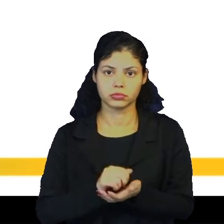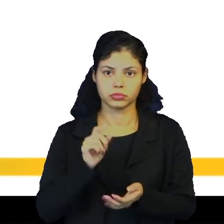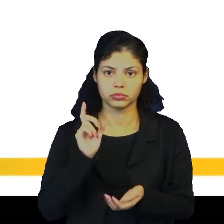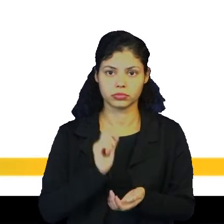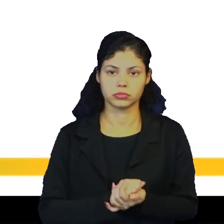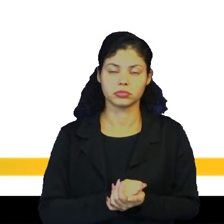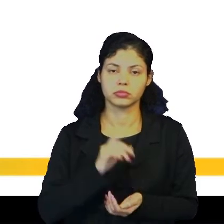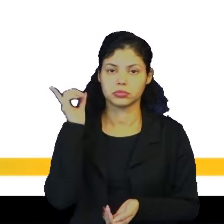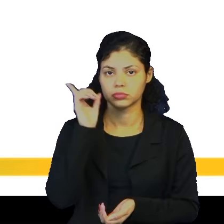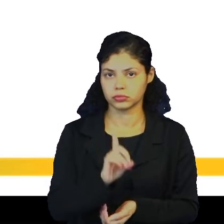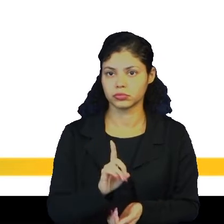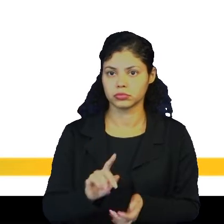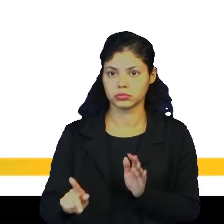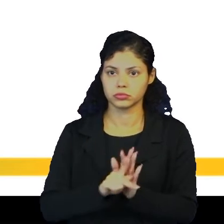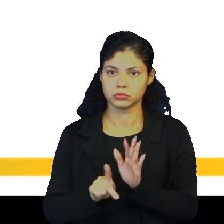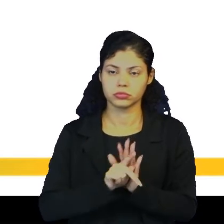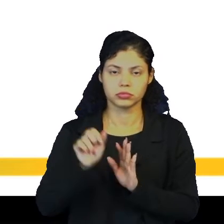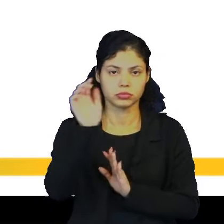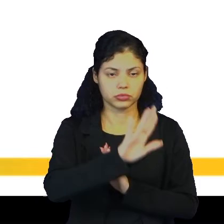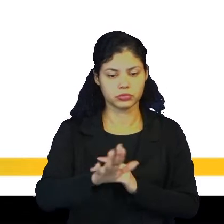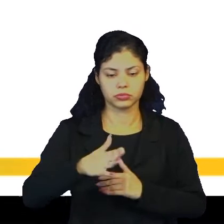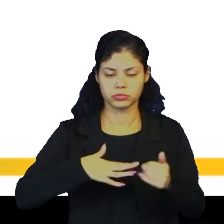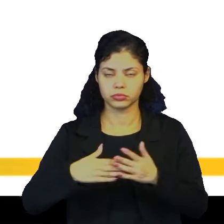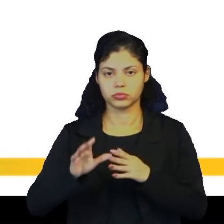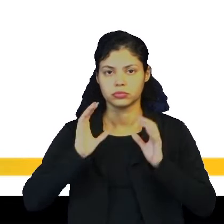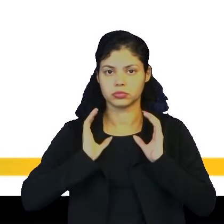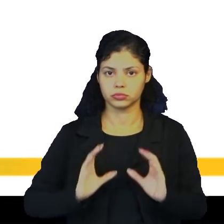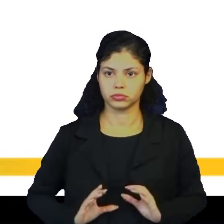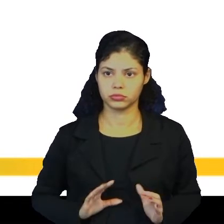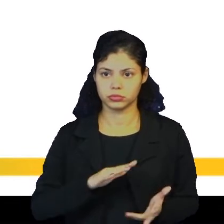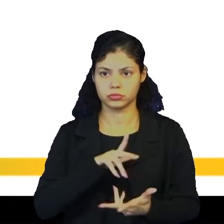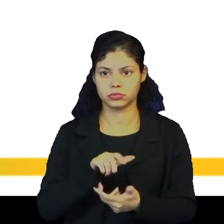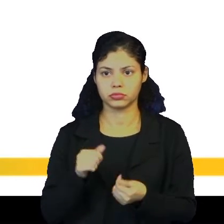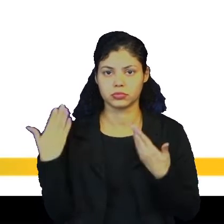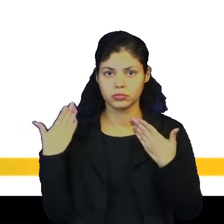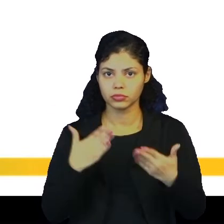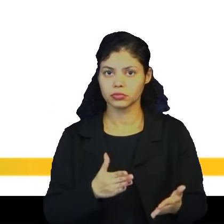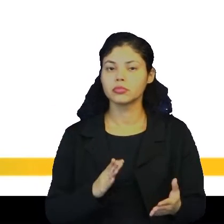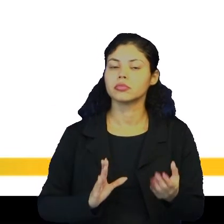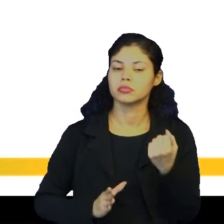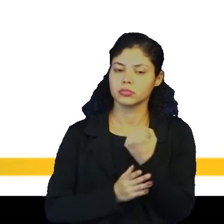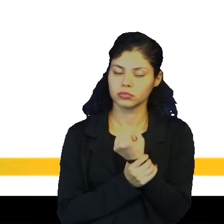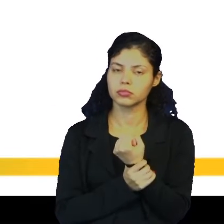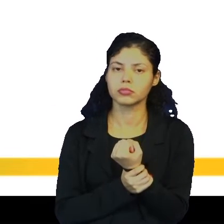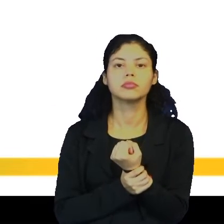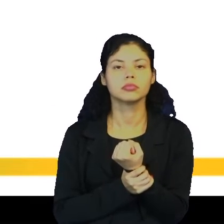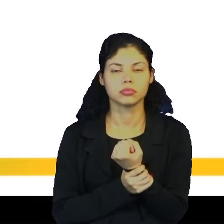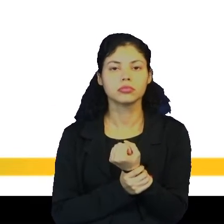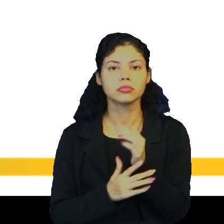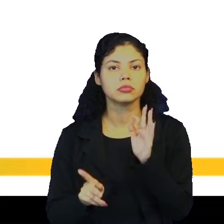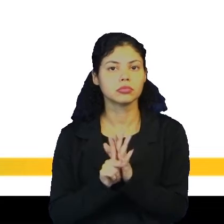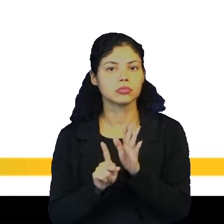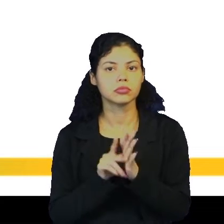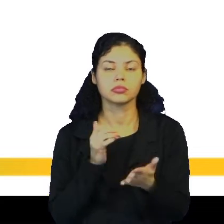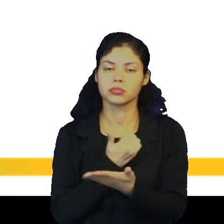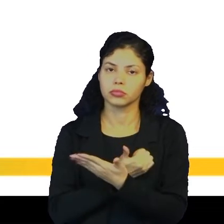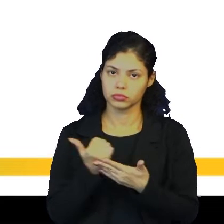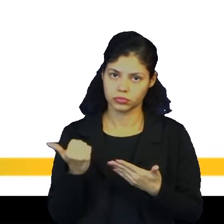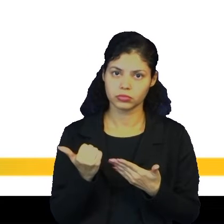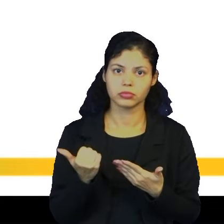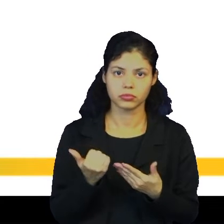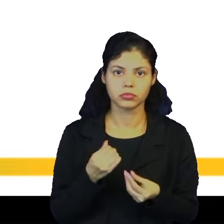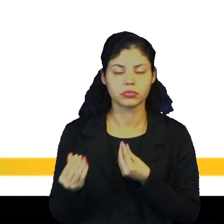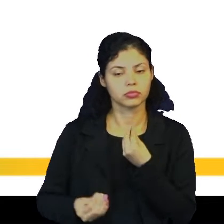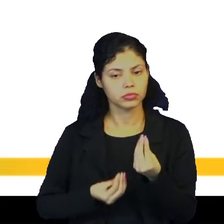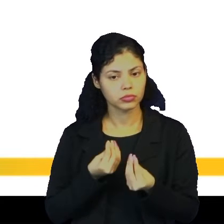direitos universais porque se aplicam a todo e qualquer cidadão do mundo, com o objetivo de protegê-los contra determinadas ações e também